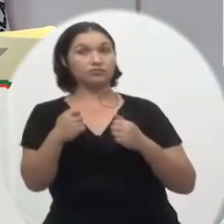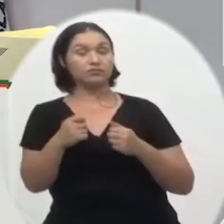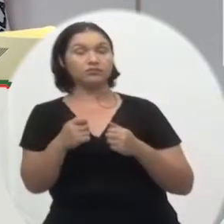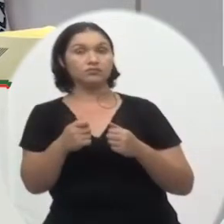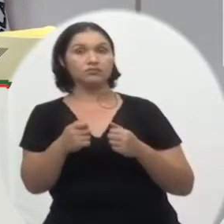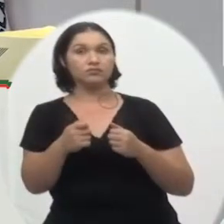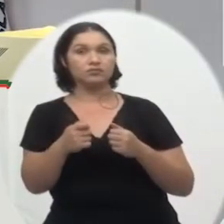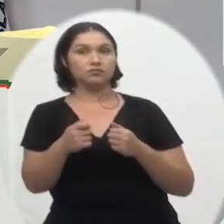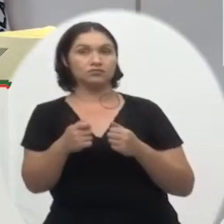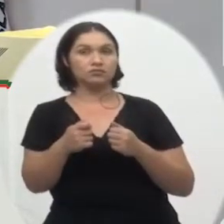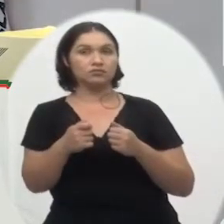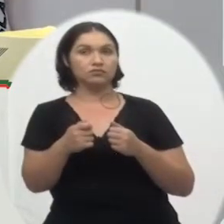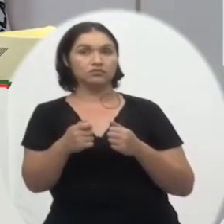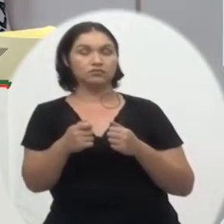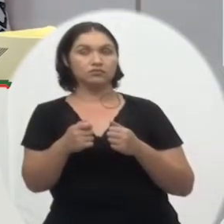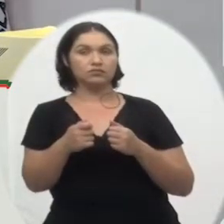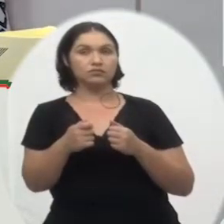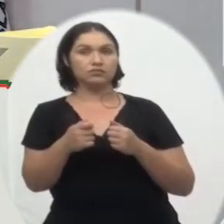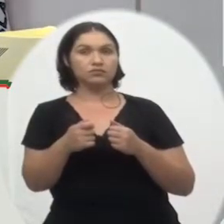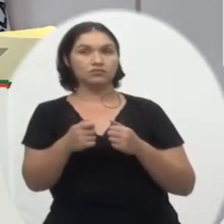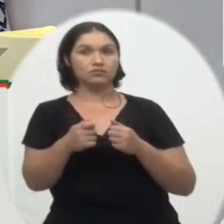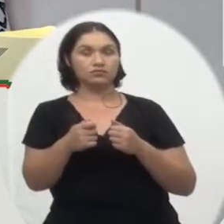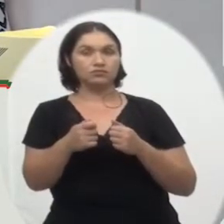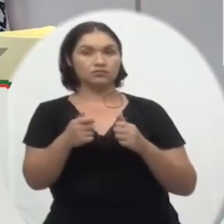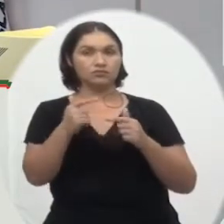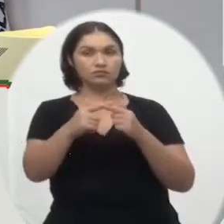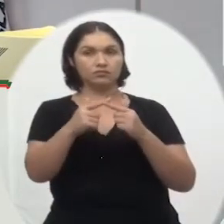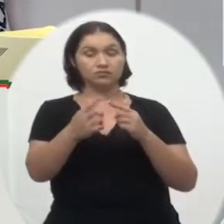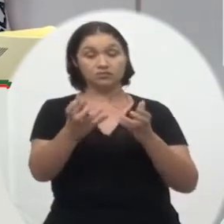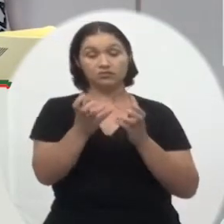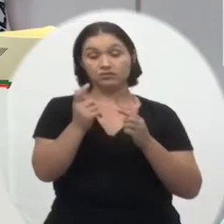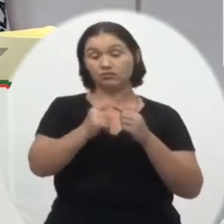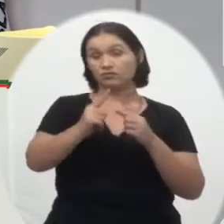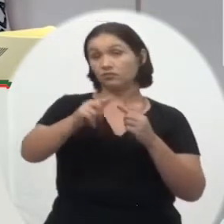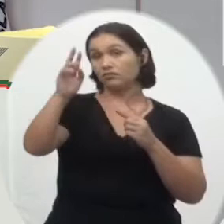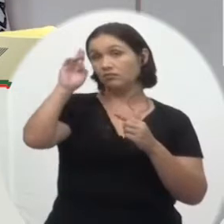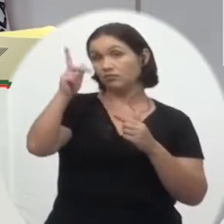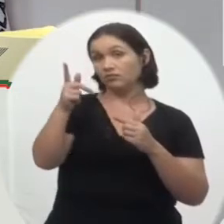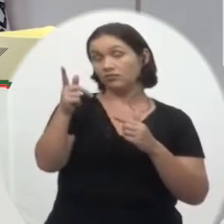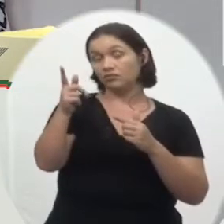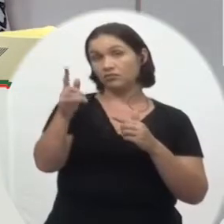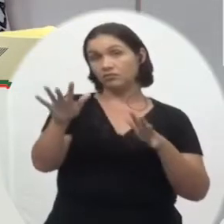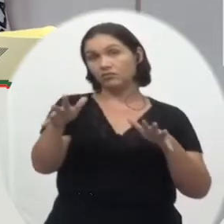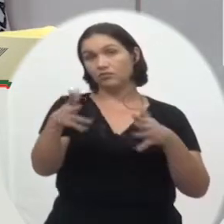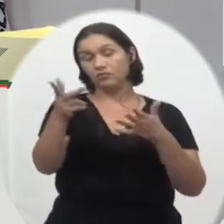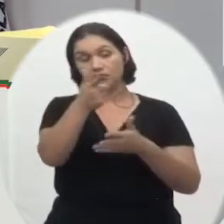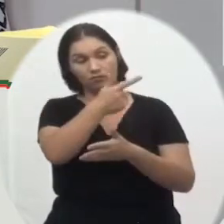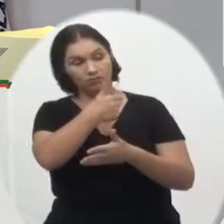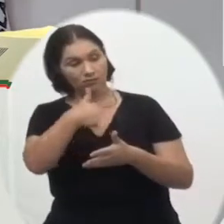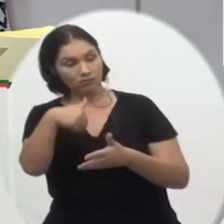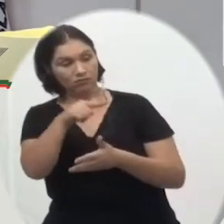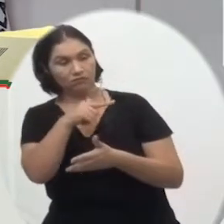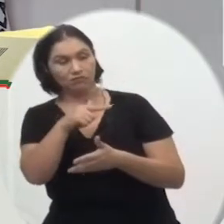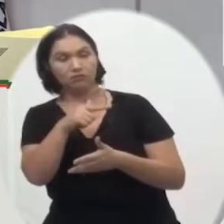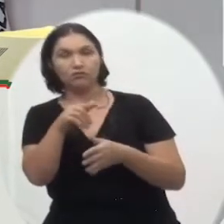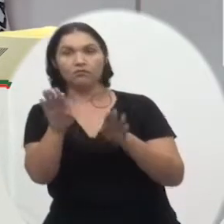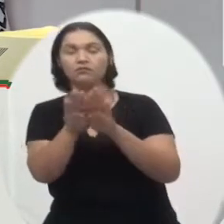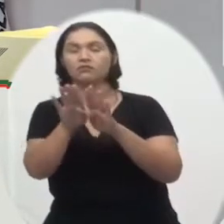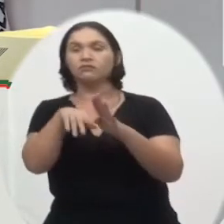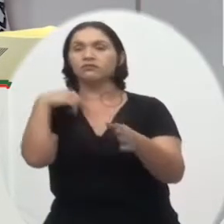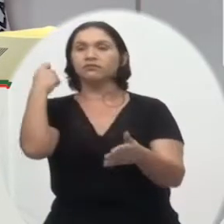espera, que o contribuinte tanto deseja. E que nós também pagamos.